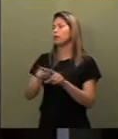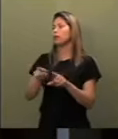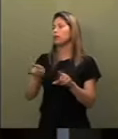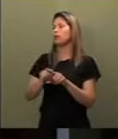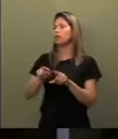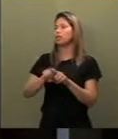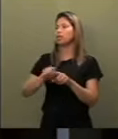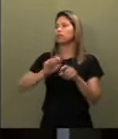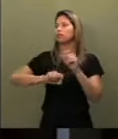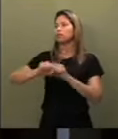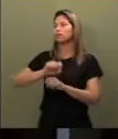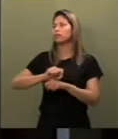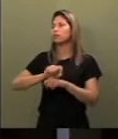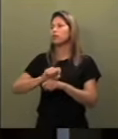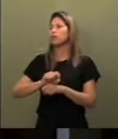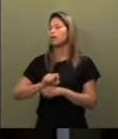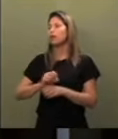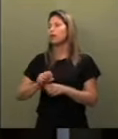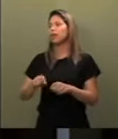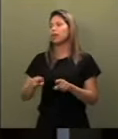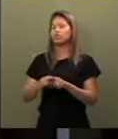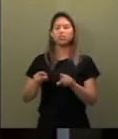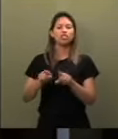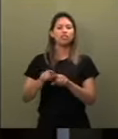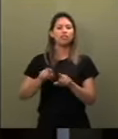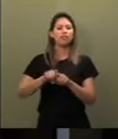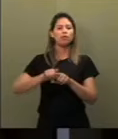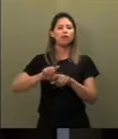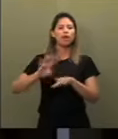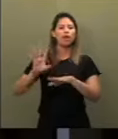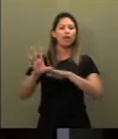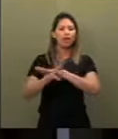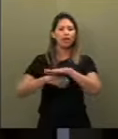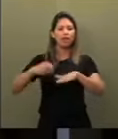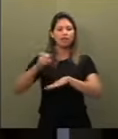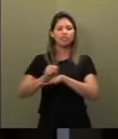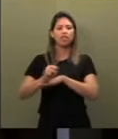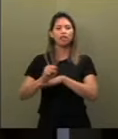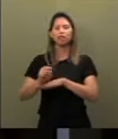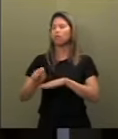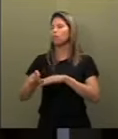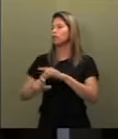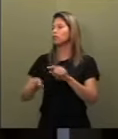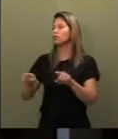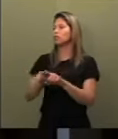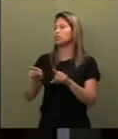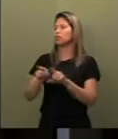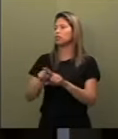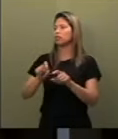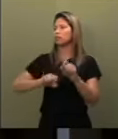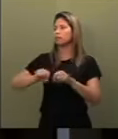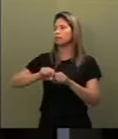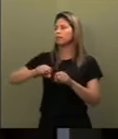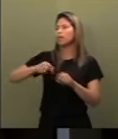que é um patrimônio do povo brasileiro. Nesses últimos dias, o ministro